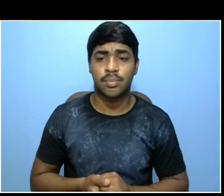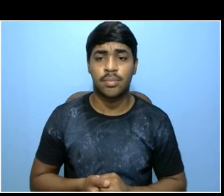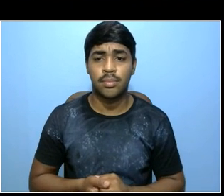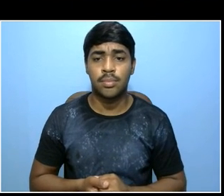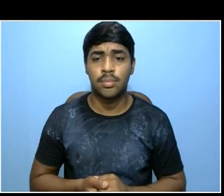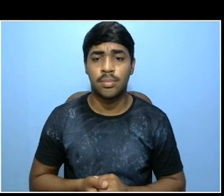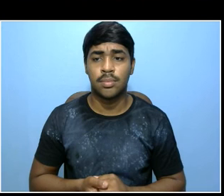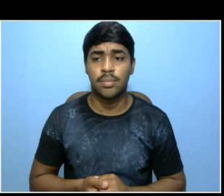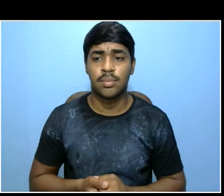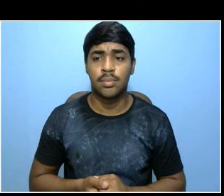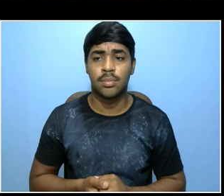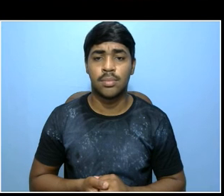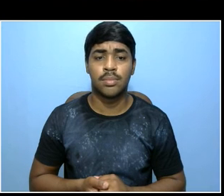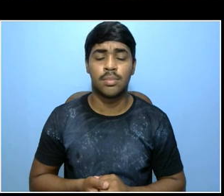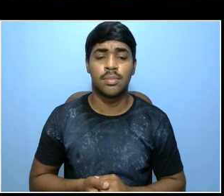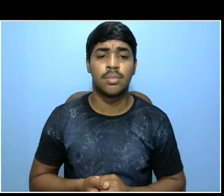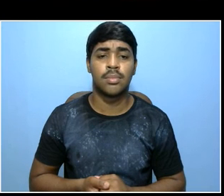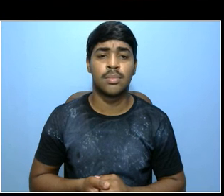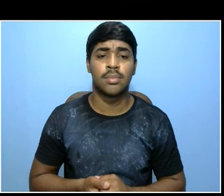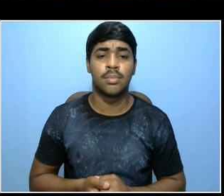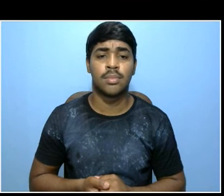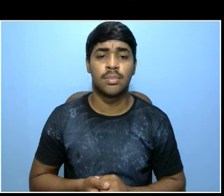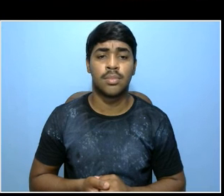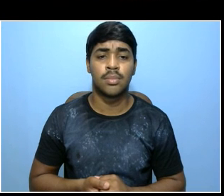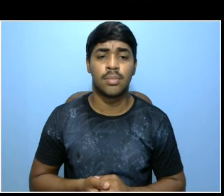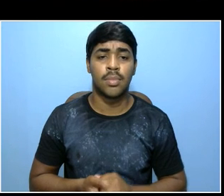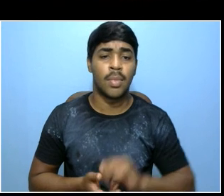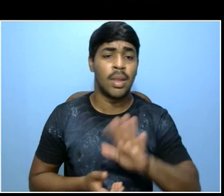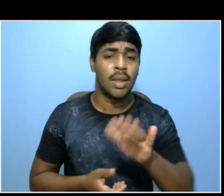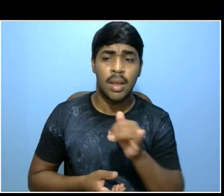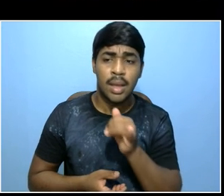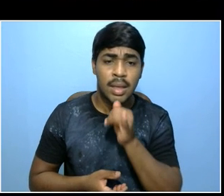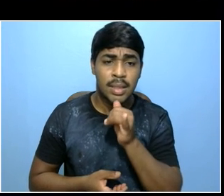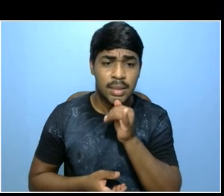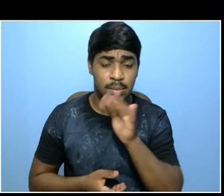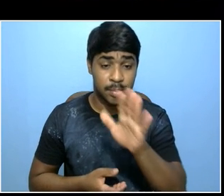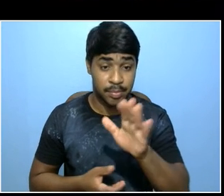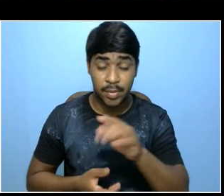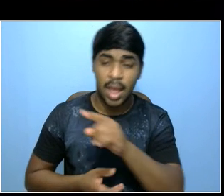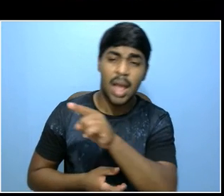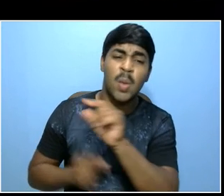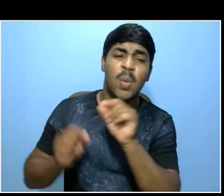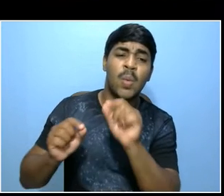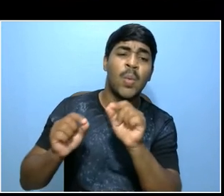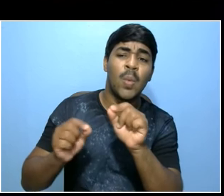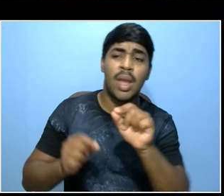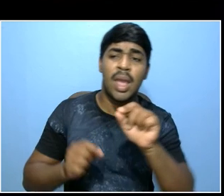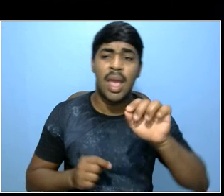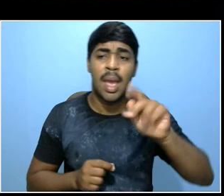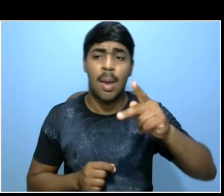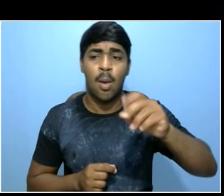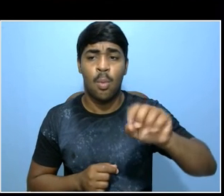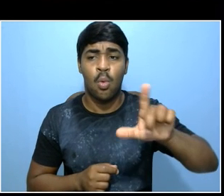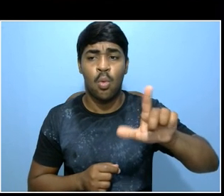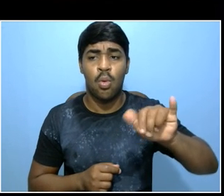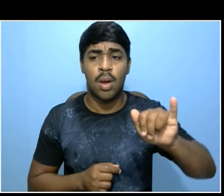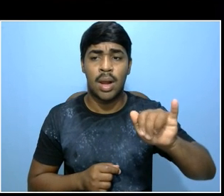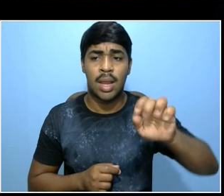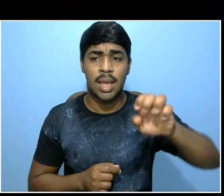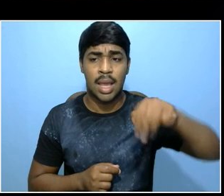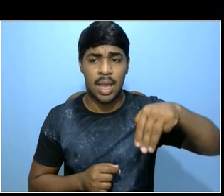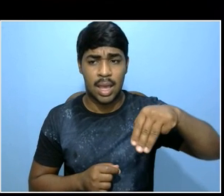formação de mais de um embrião a partir de um único zigoto, tá? Então, nesse caso, vai ocorrer, vai